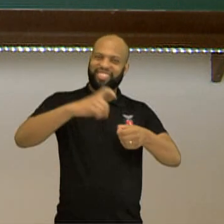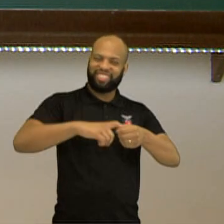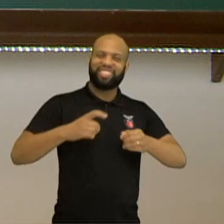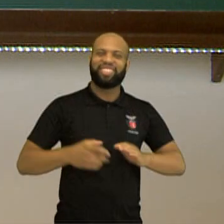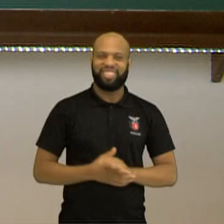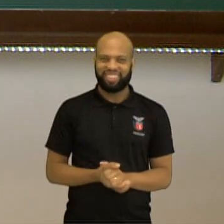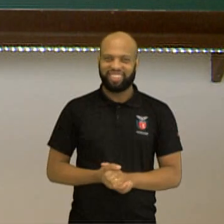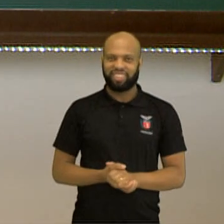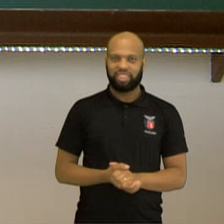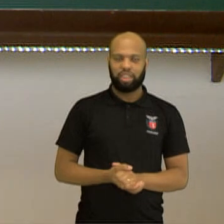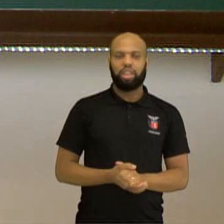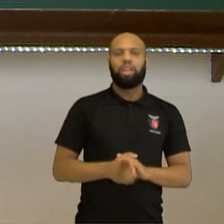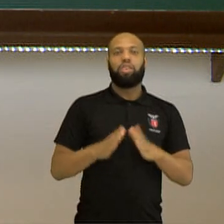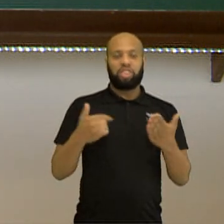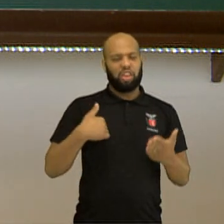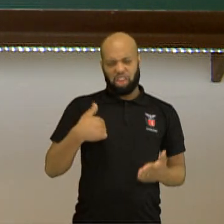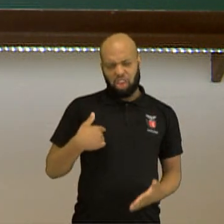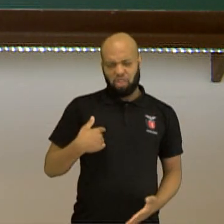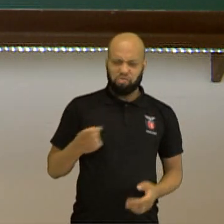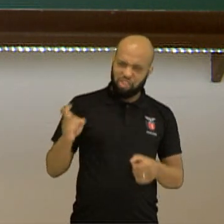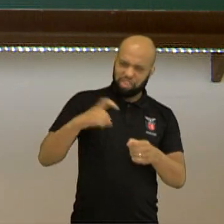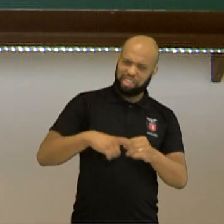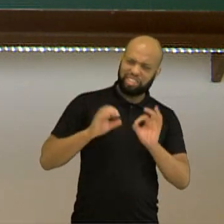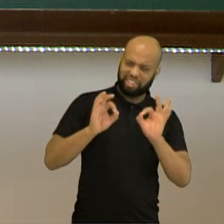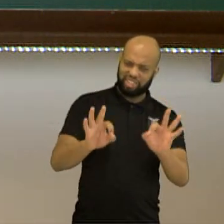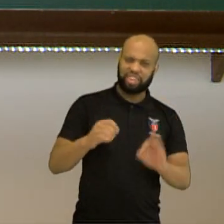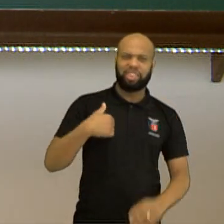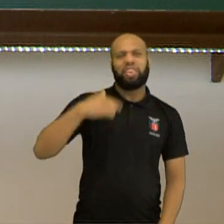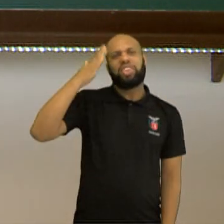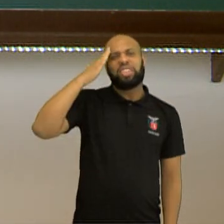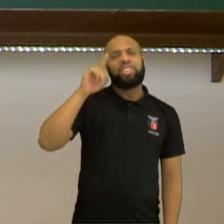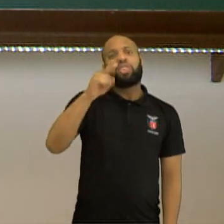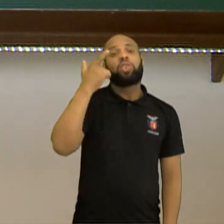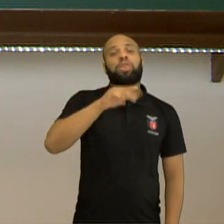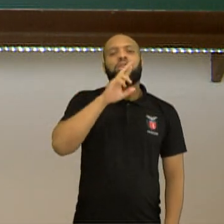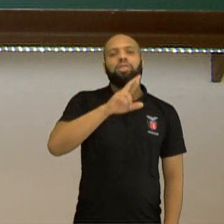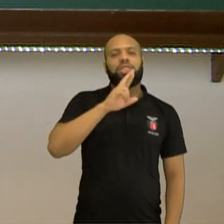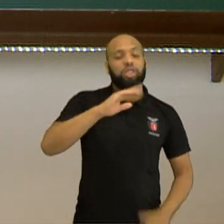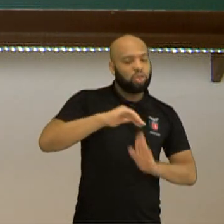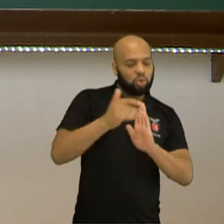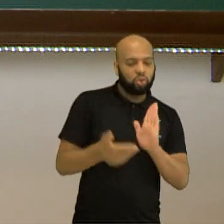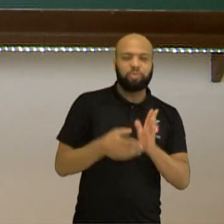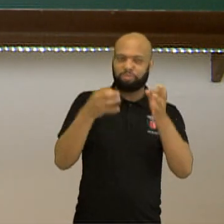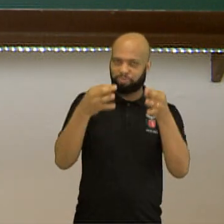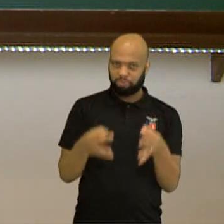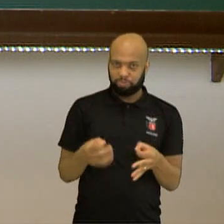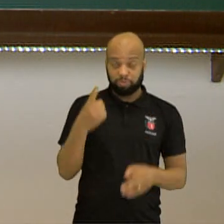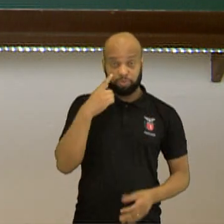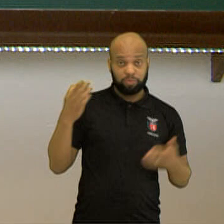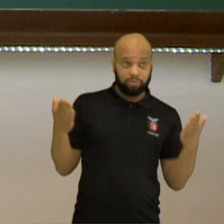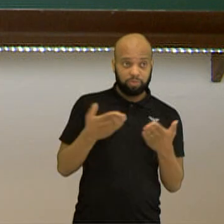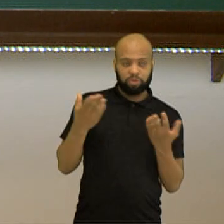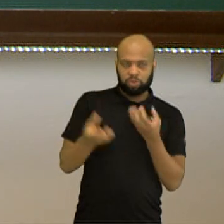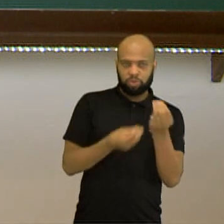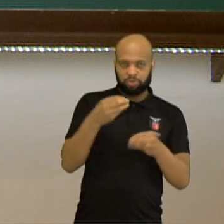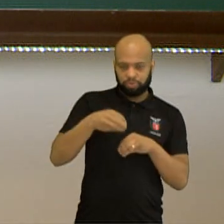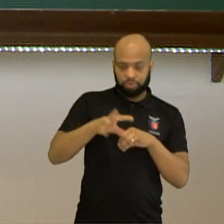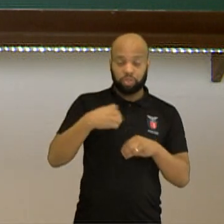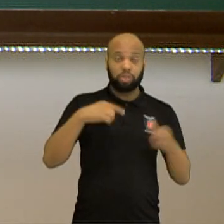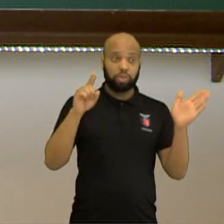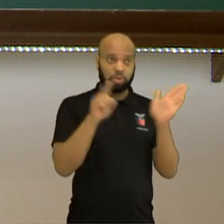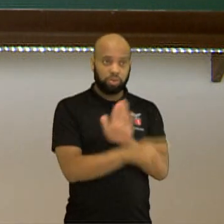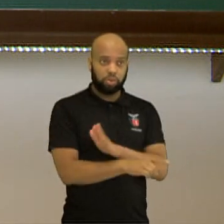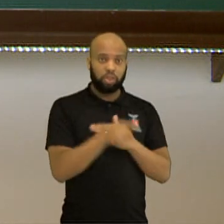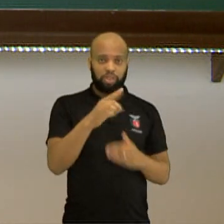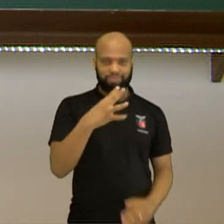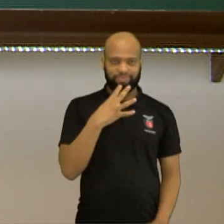Voltei! Claro que voltei. Já sei que você fez tudo aí. Vem comigo conferir então agora. Ó. Eu perguntei para você